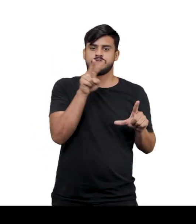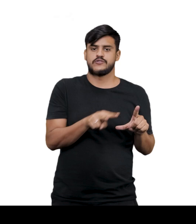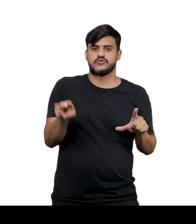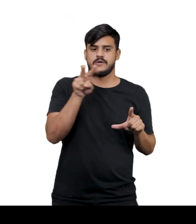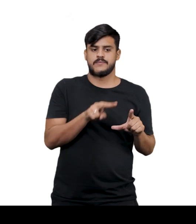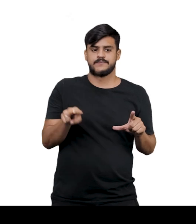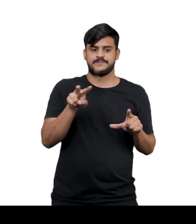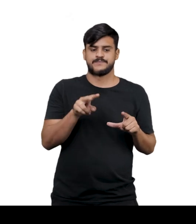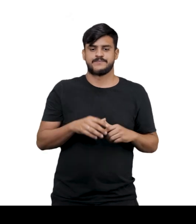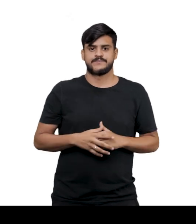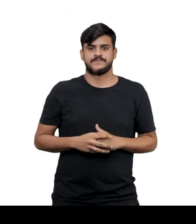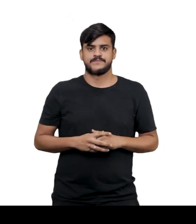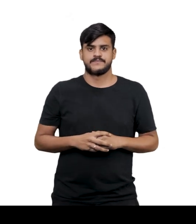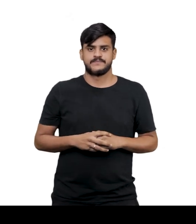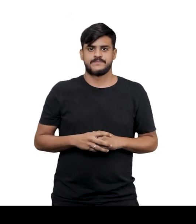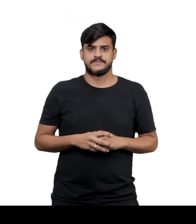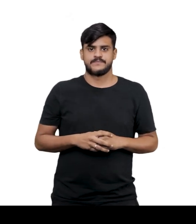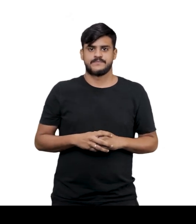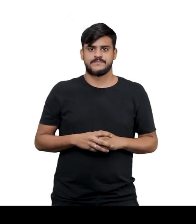composição visual.